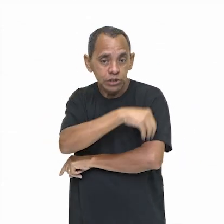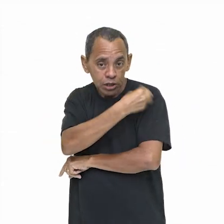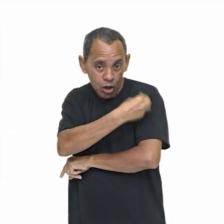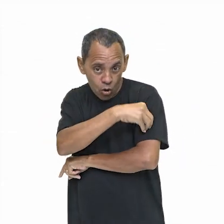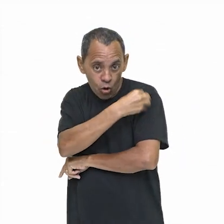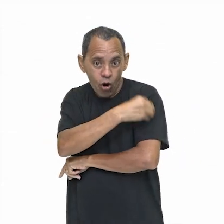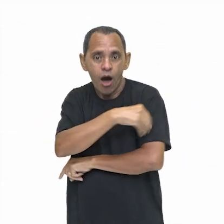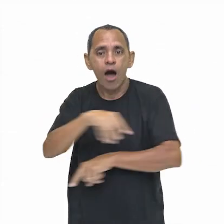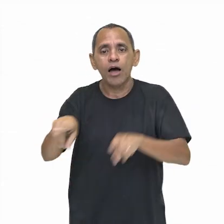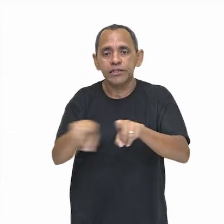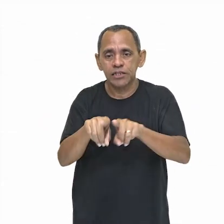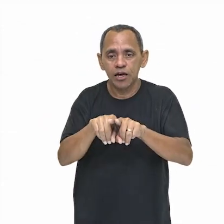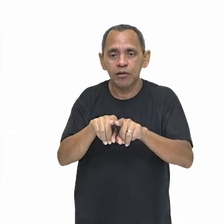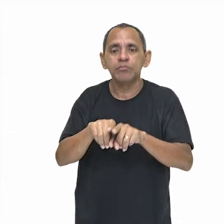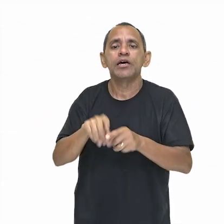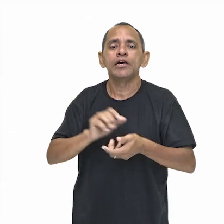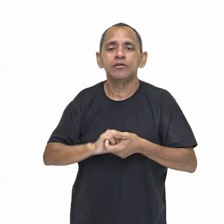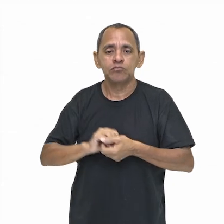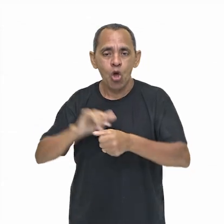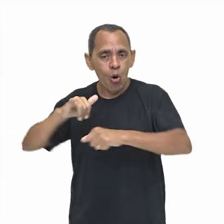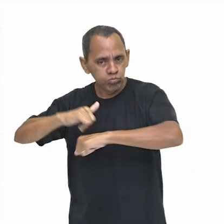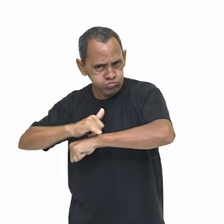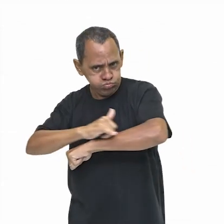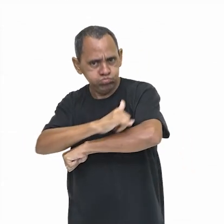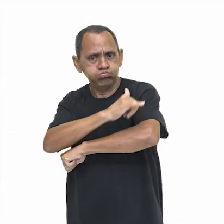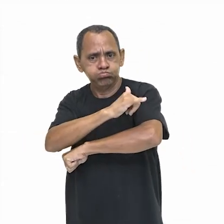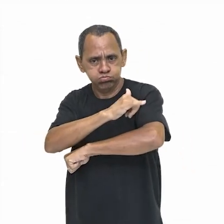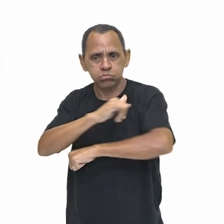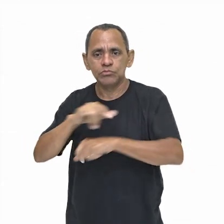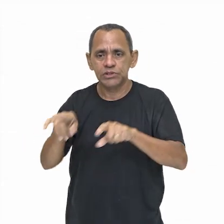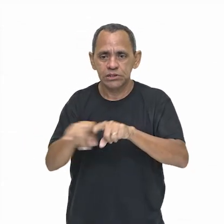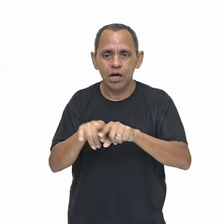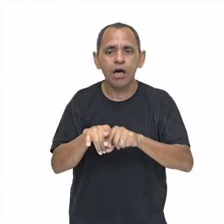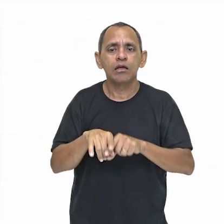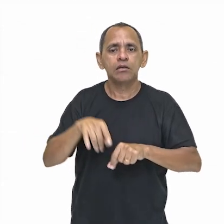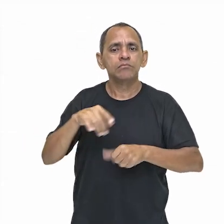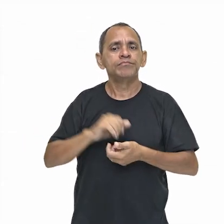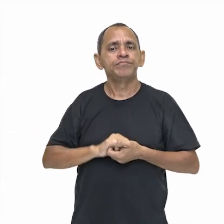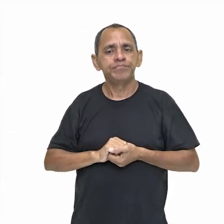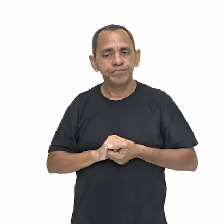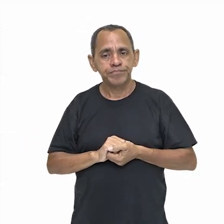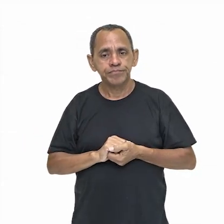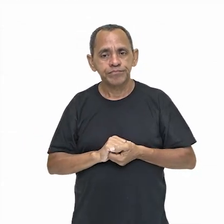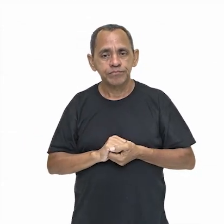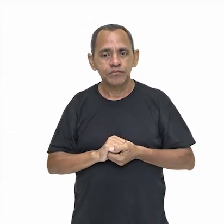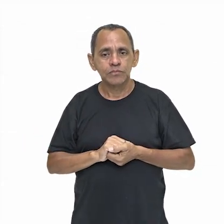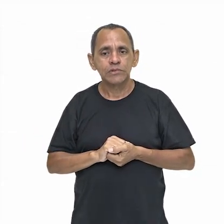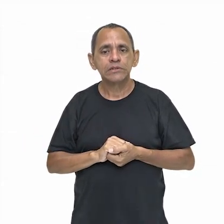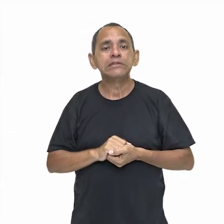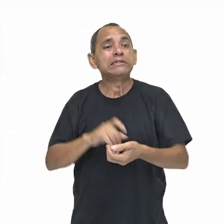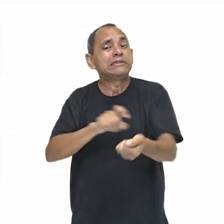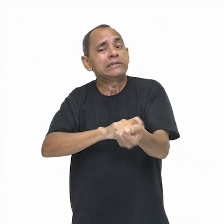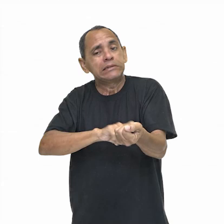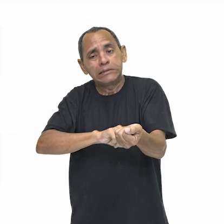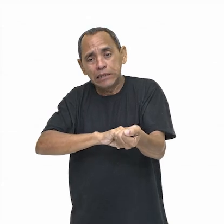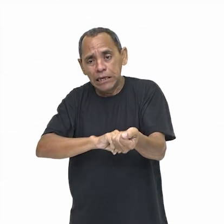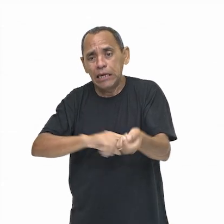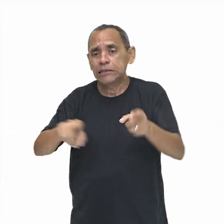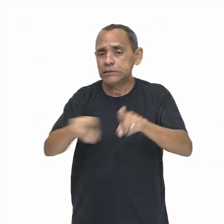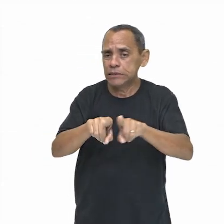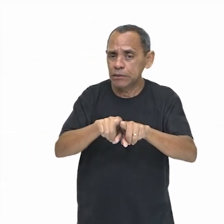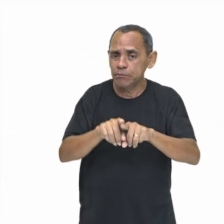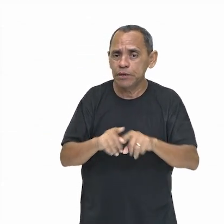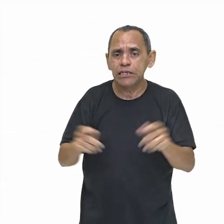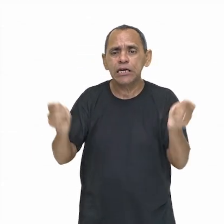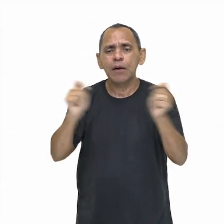alcoólicas, obesidade, né, que é aquela gordura excessiva no corpo, estresse, quem vive aí